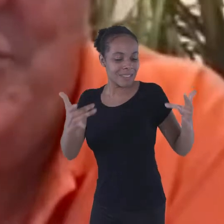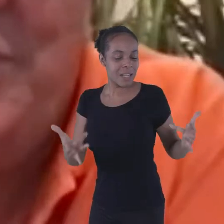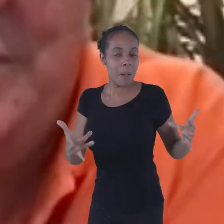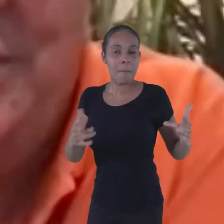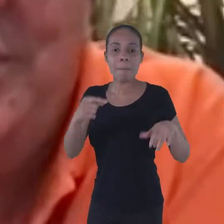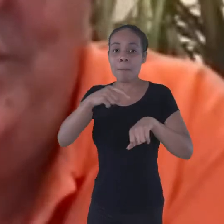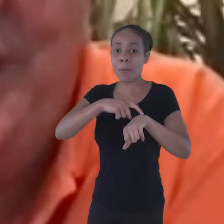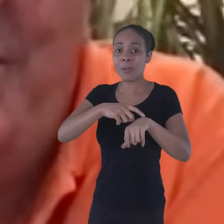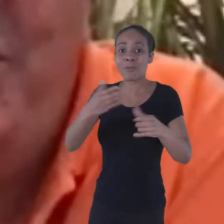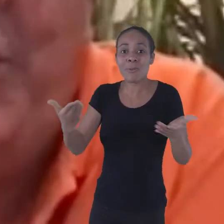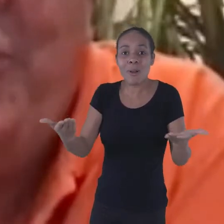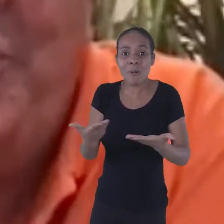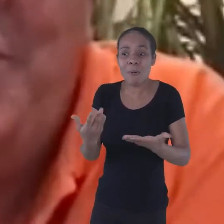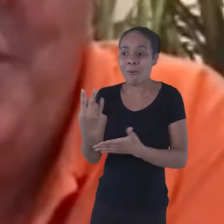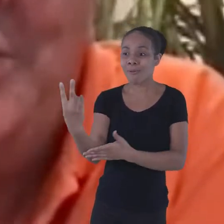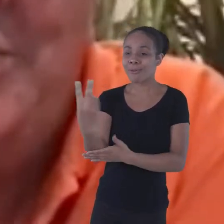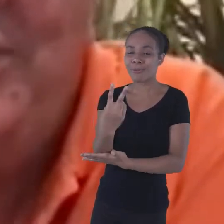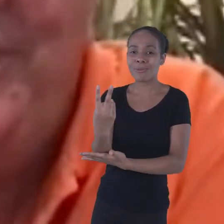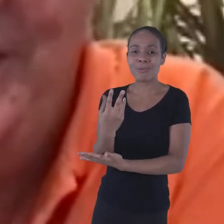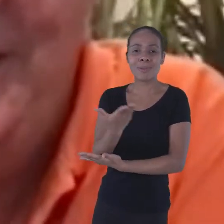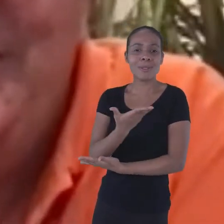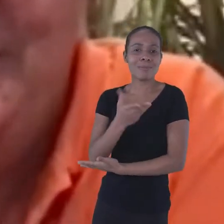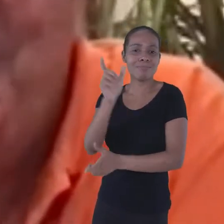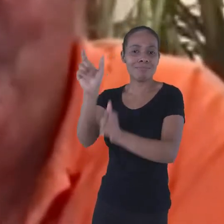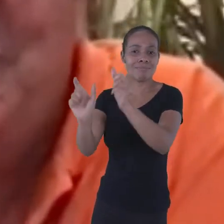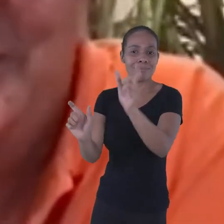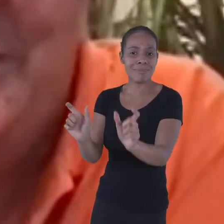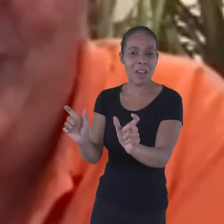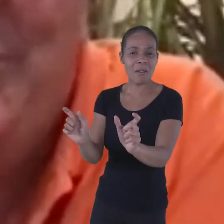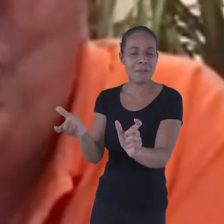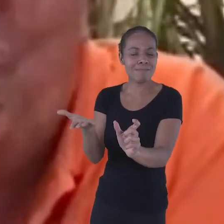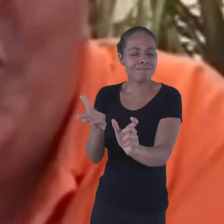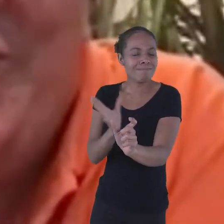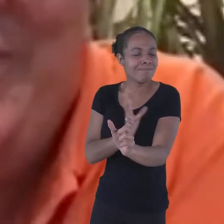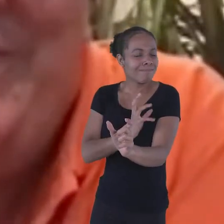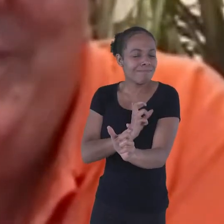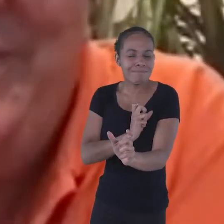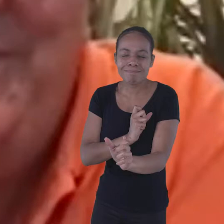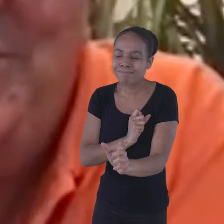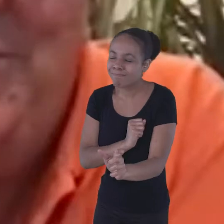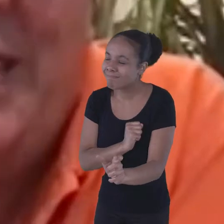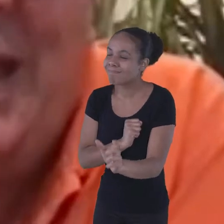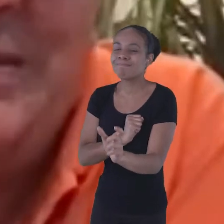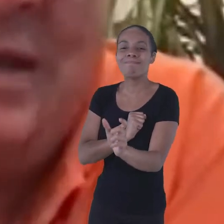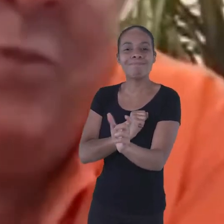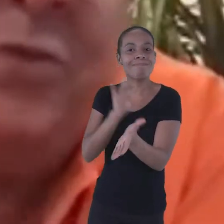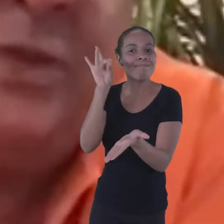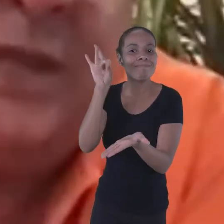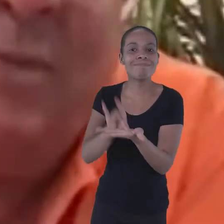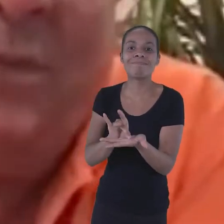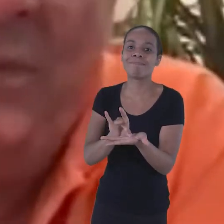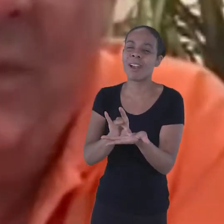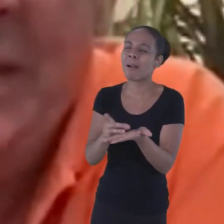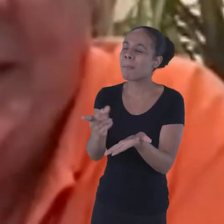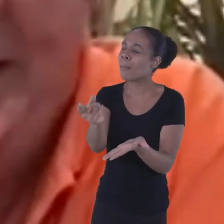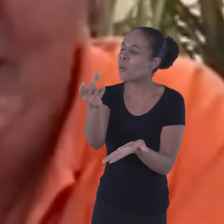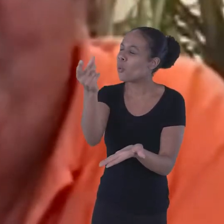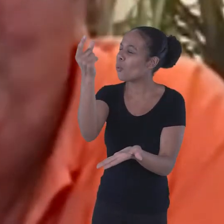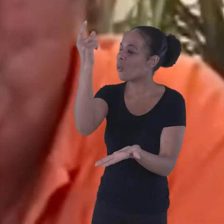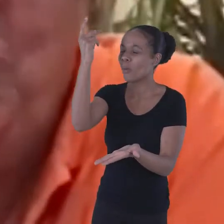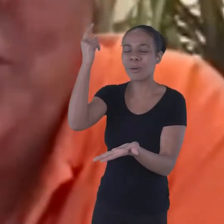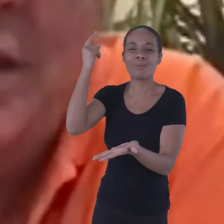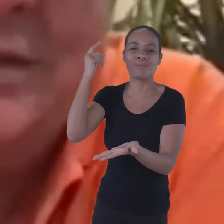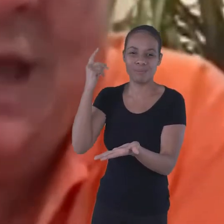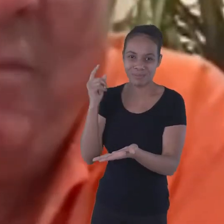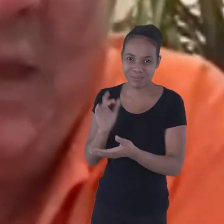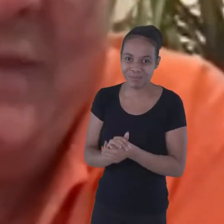duas pessoas que eu amo profundamente, são pessoas que eu adoro de verdade há muito tempo,